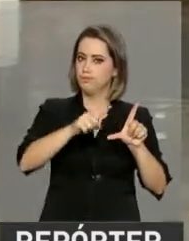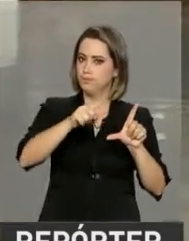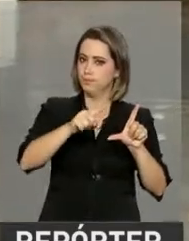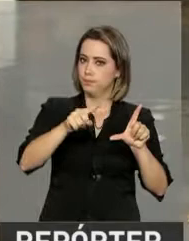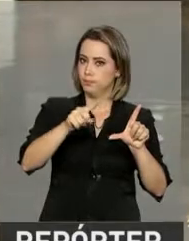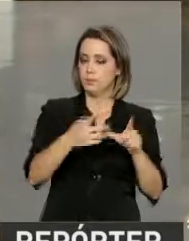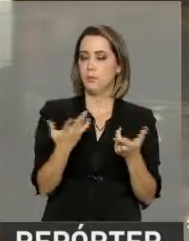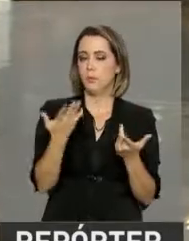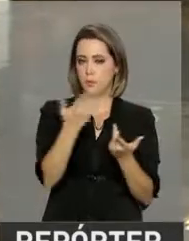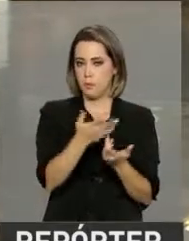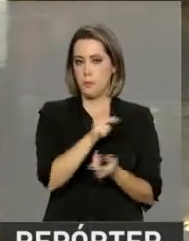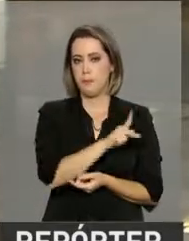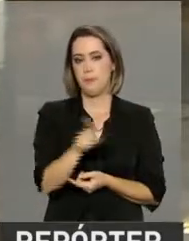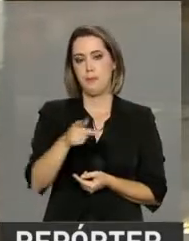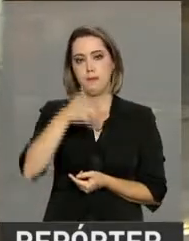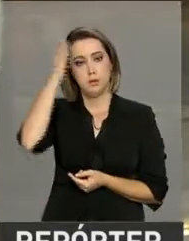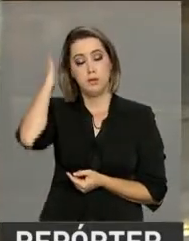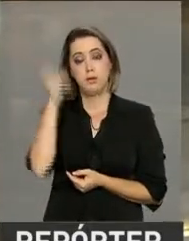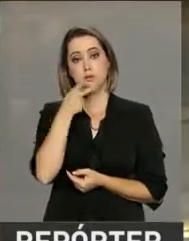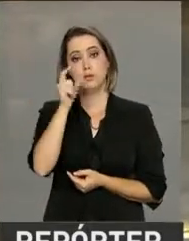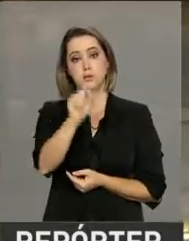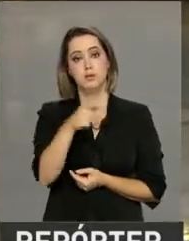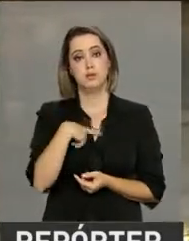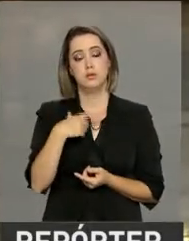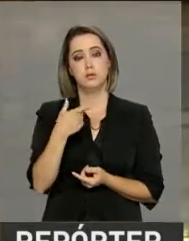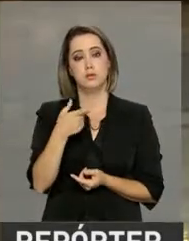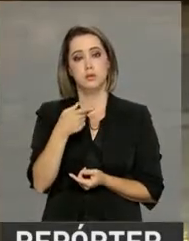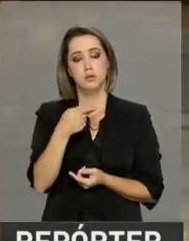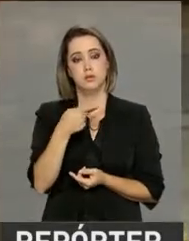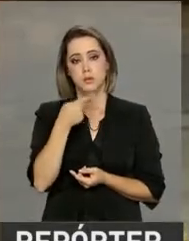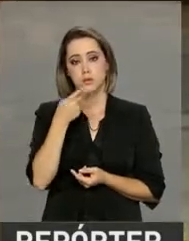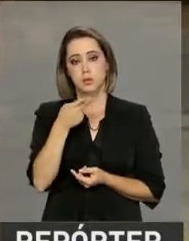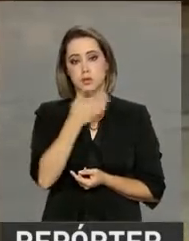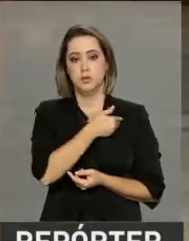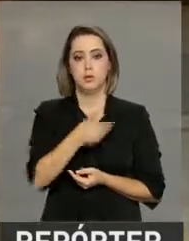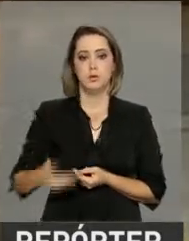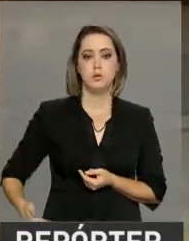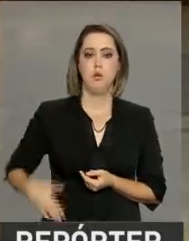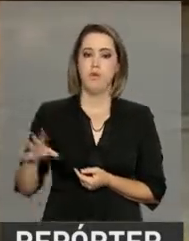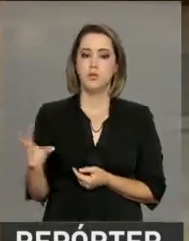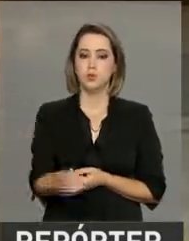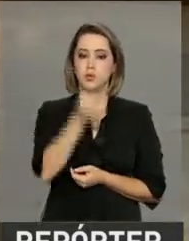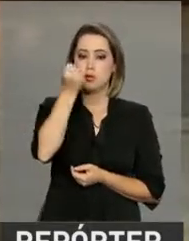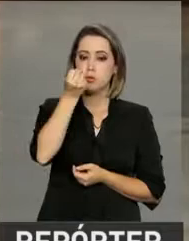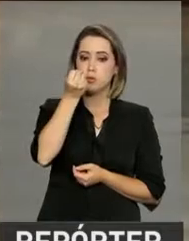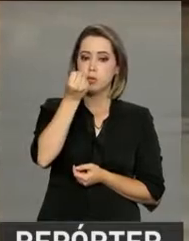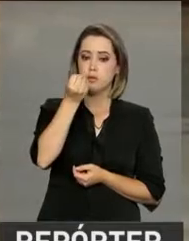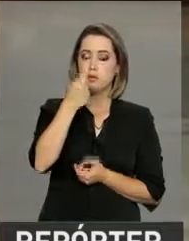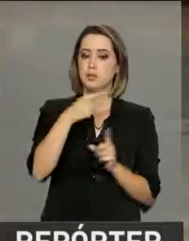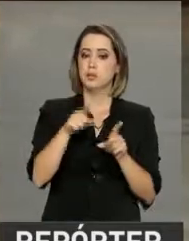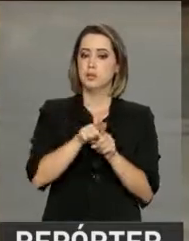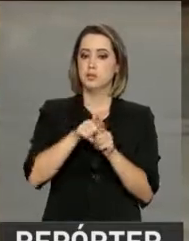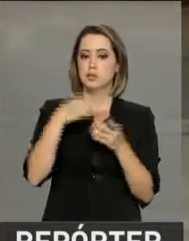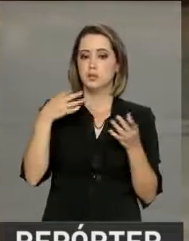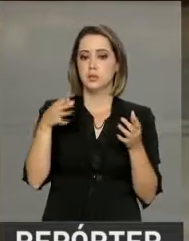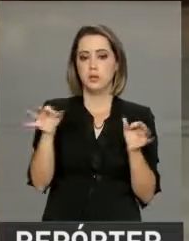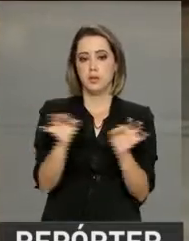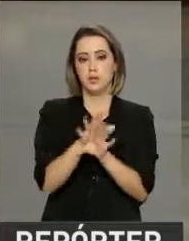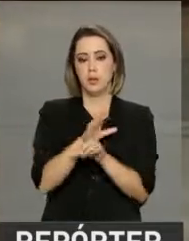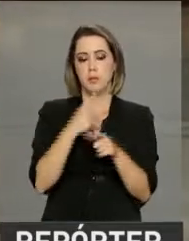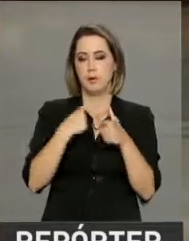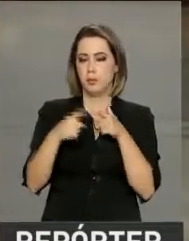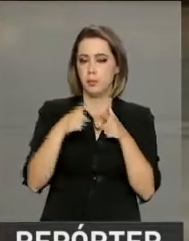últimos discursos, tem reforçado o que ele chama de fazer um governo de salvação nacional para tirar o país da